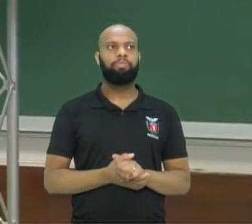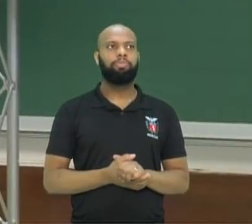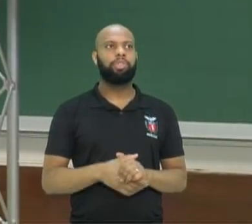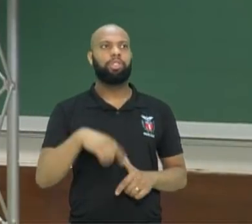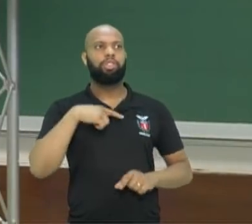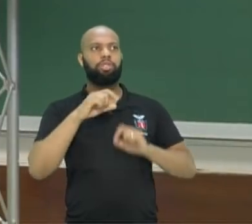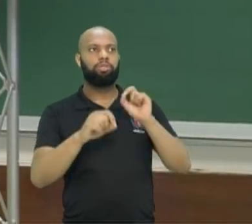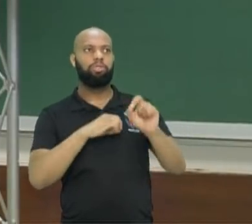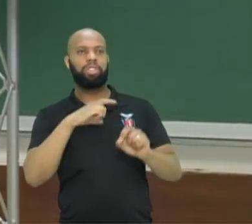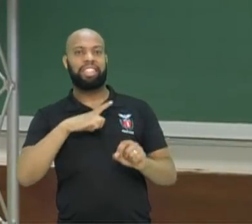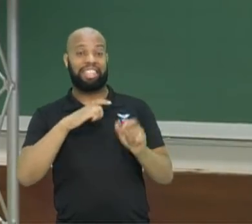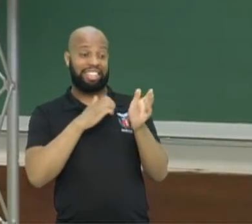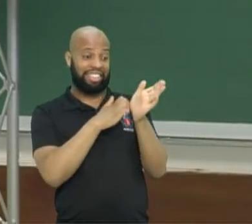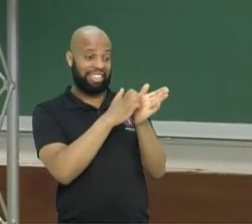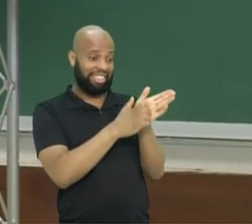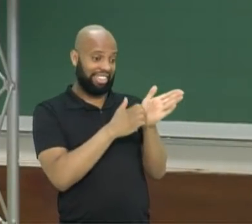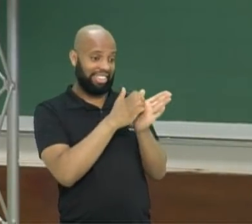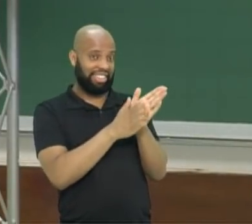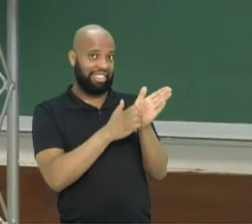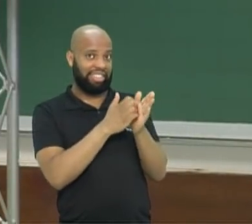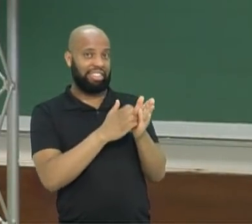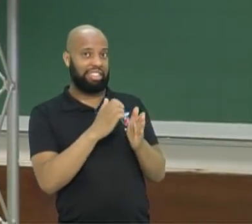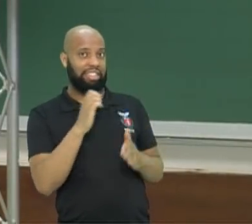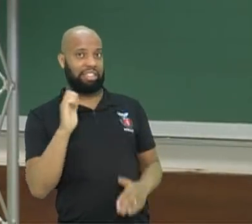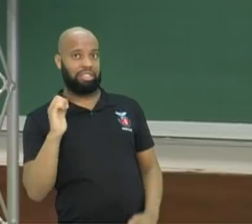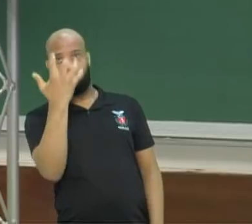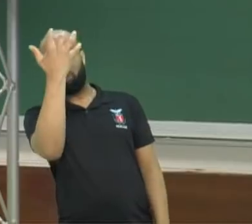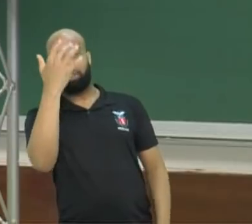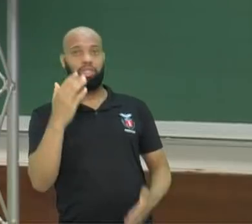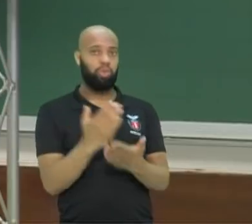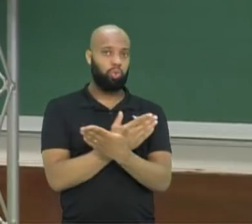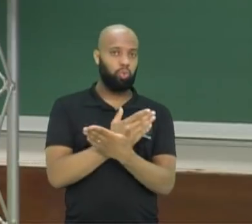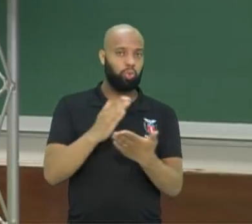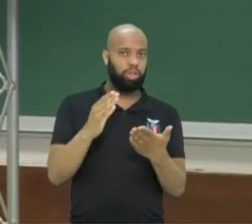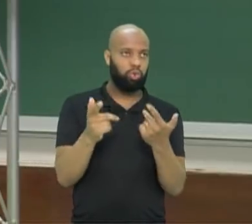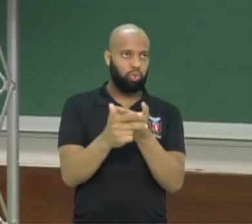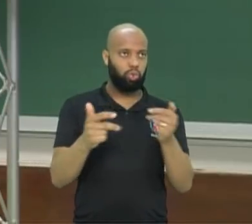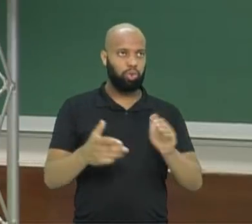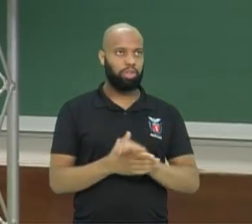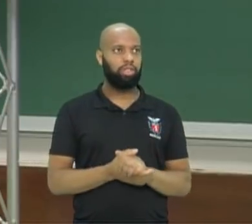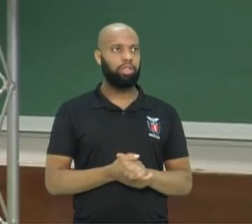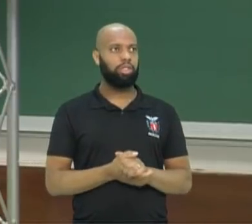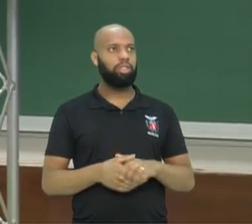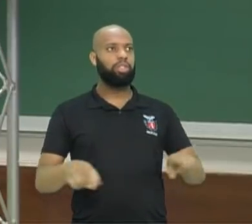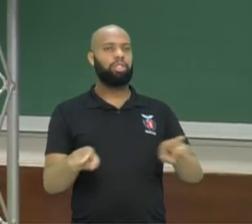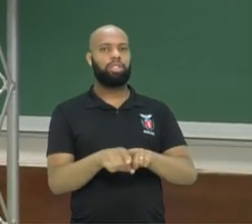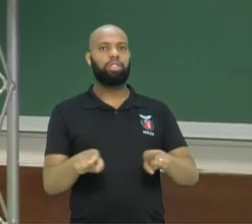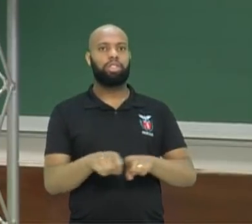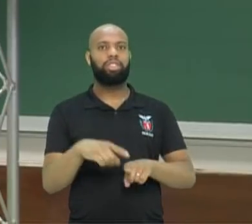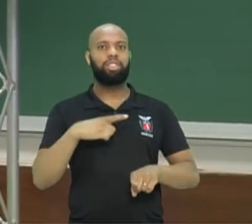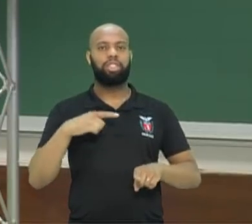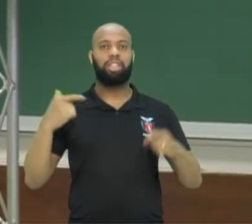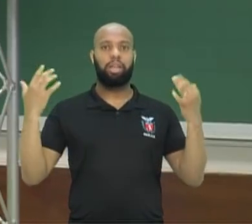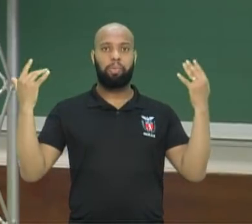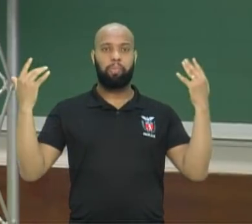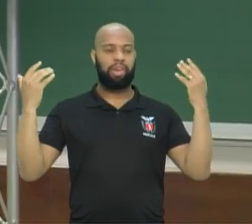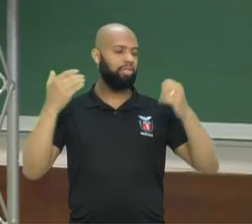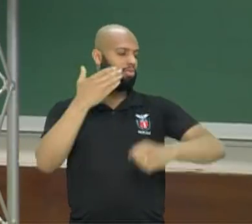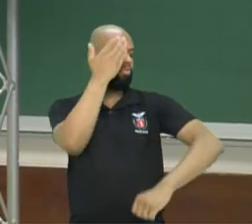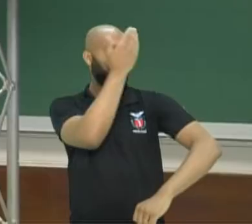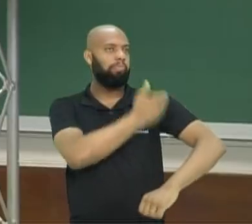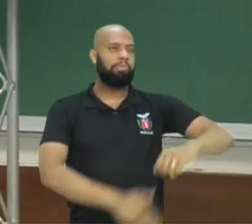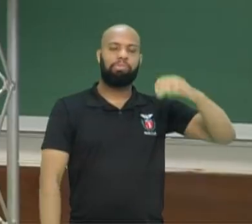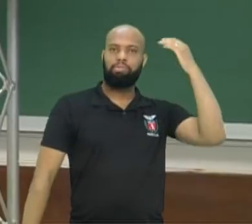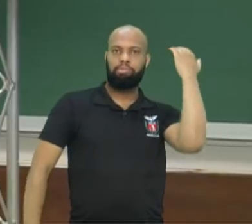acidente de trem, a palavrinha cognata. Both her arms, ambos braços,